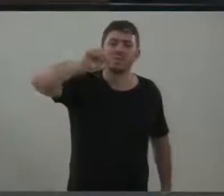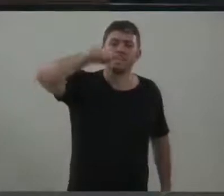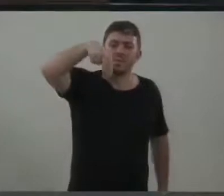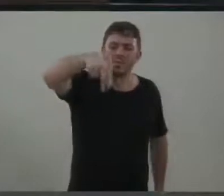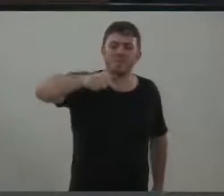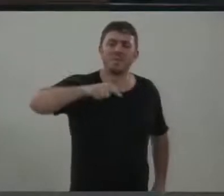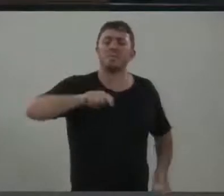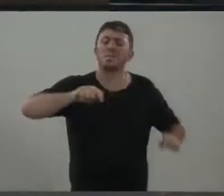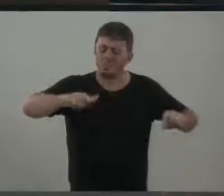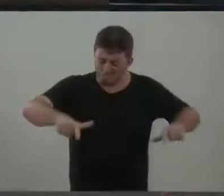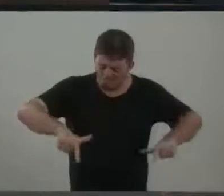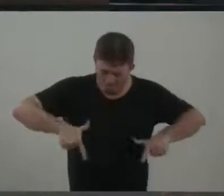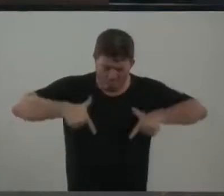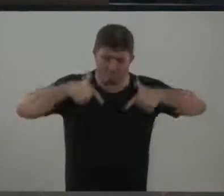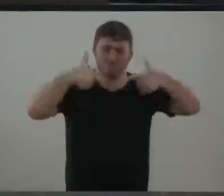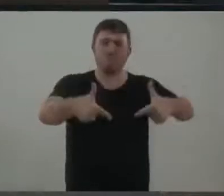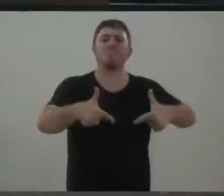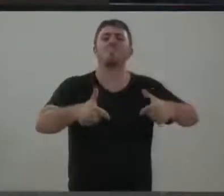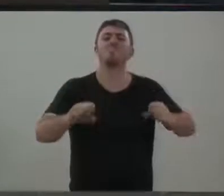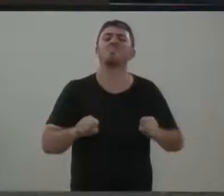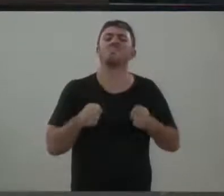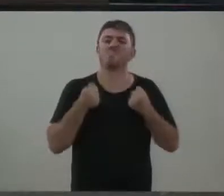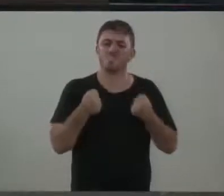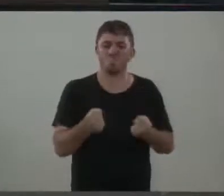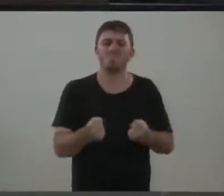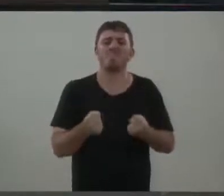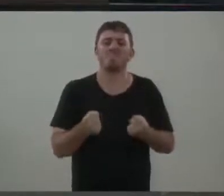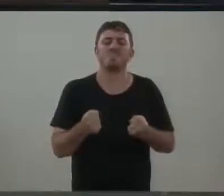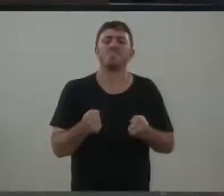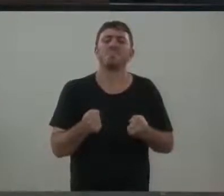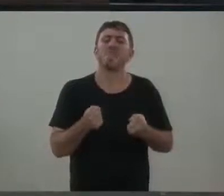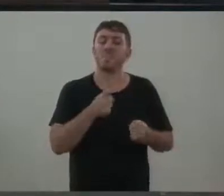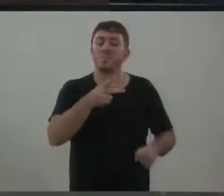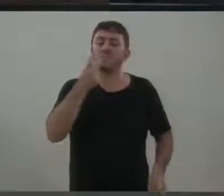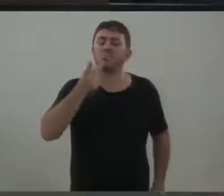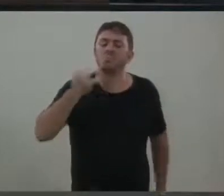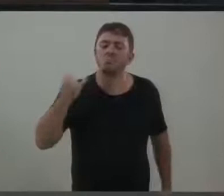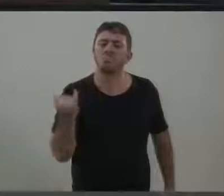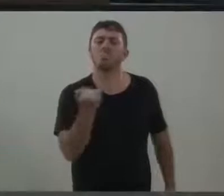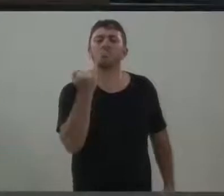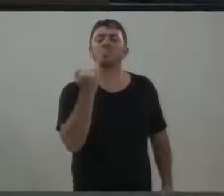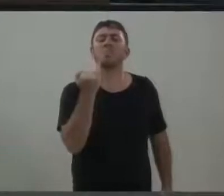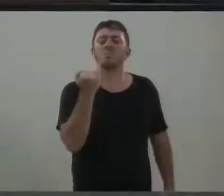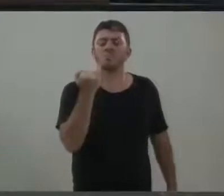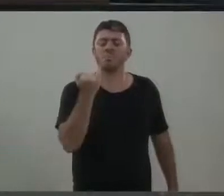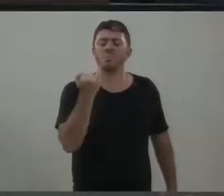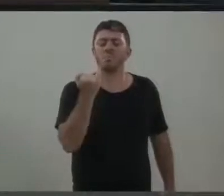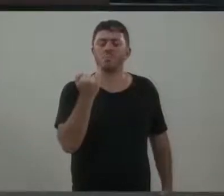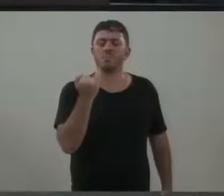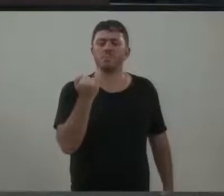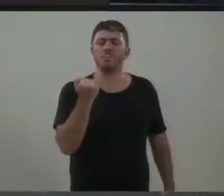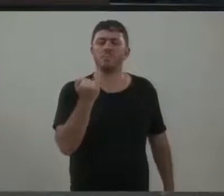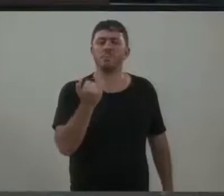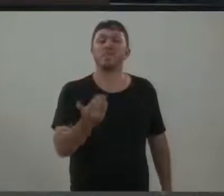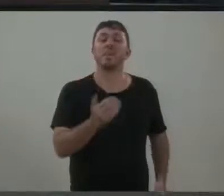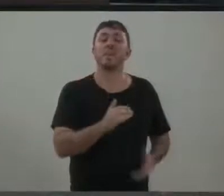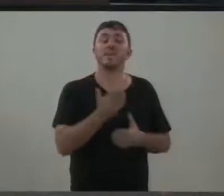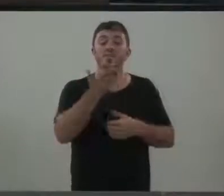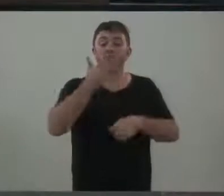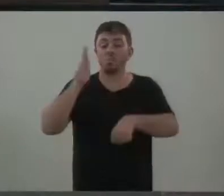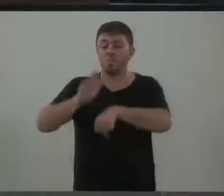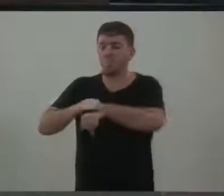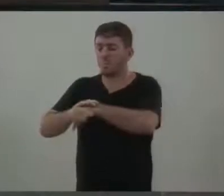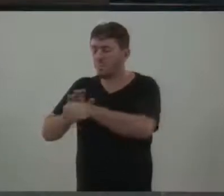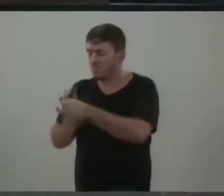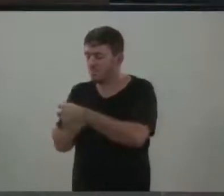uma guerreira, como eu já disse agora há pouco, falando também da importância. E você falou no período de pandemia, e